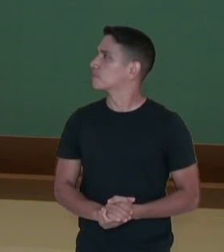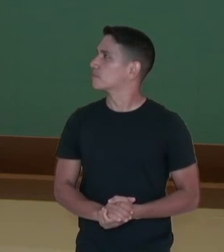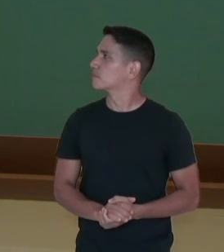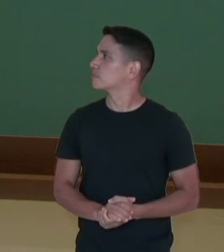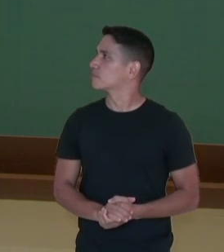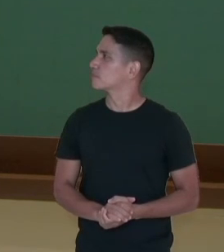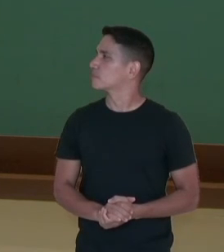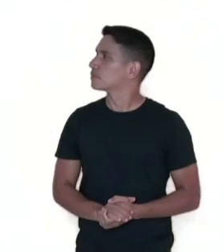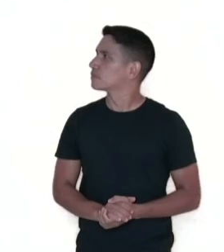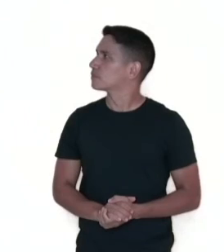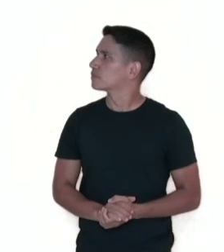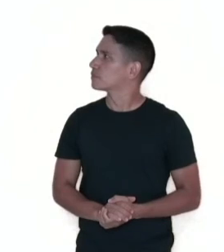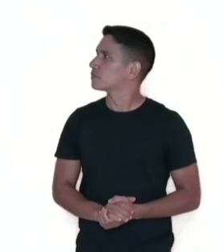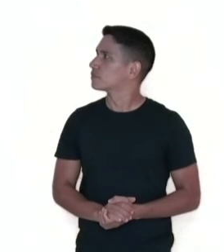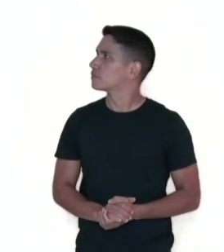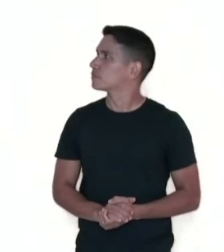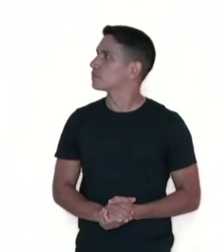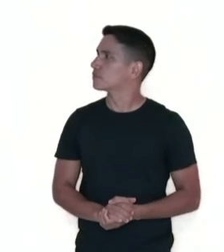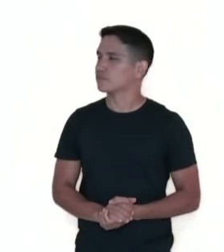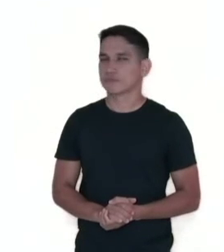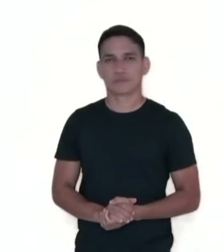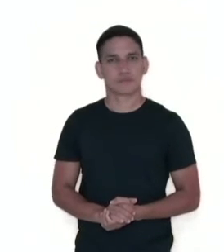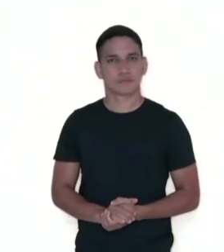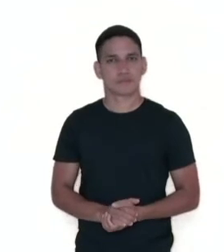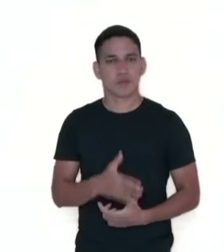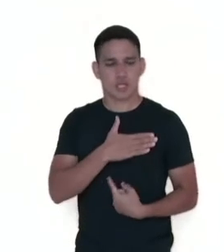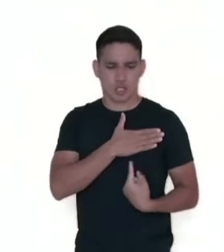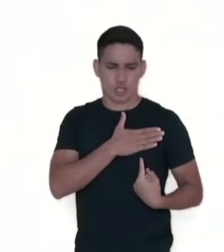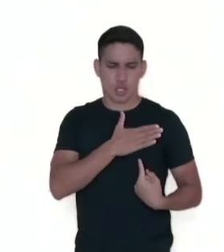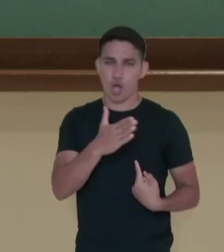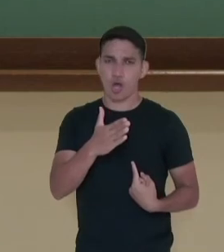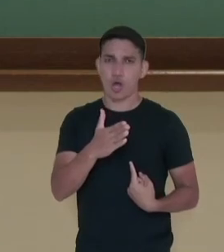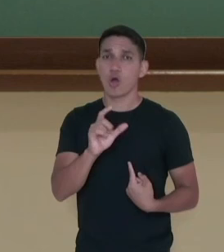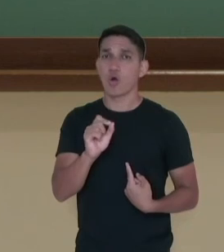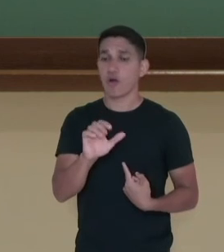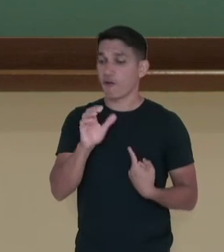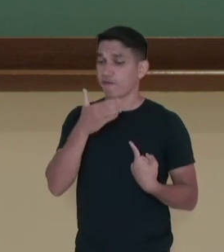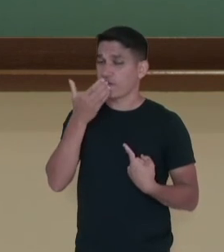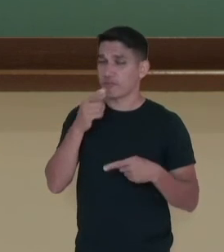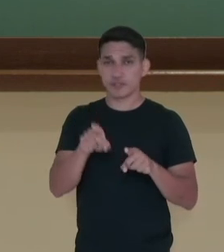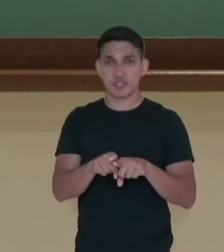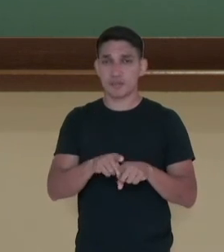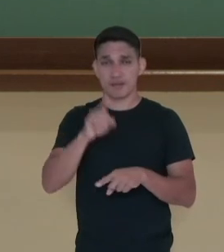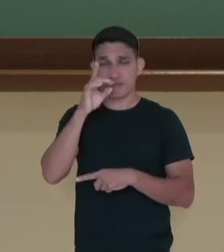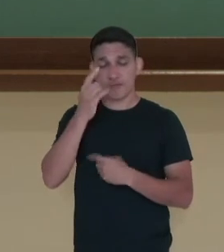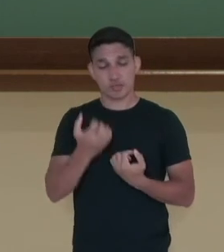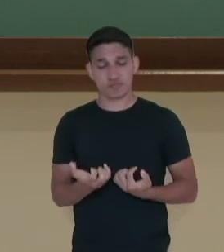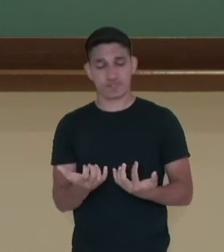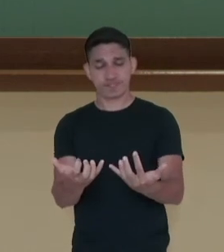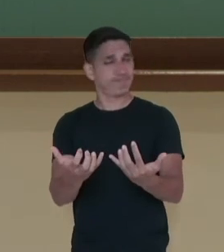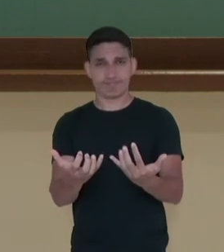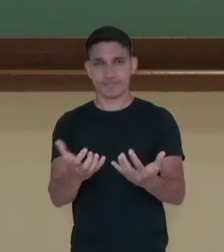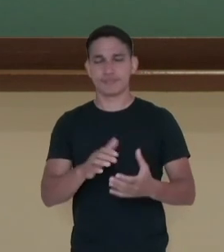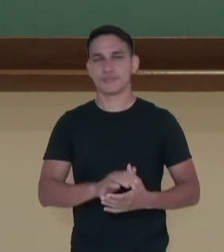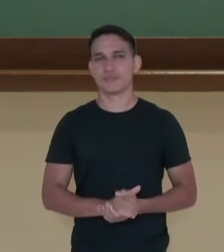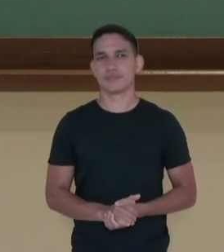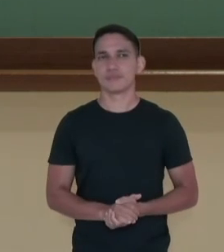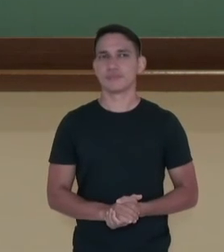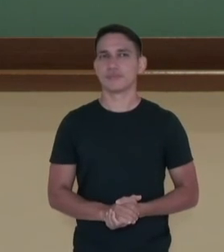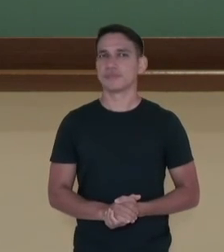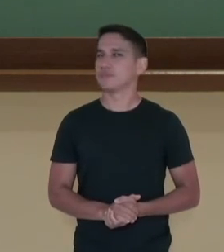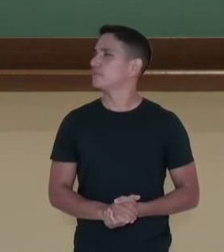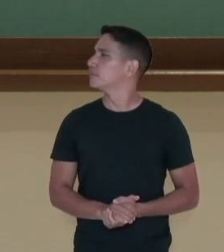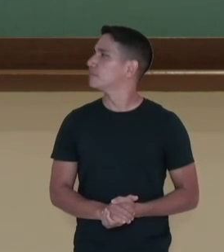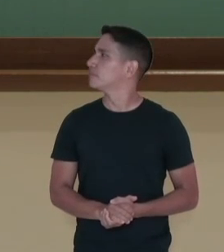e muito menos verdura. Não gosto de frutas e muito menos verdura. Passo